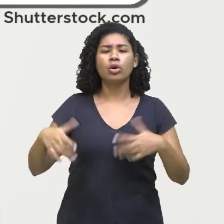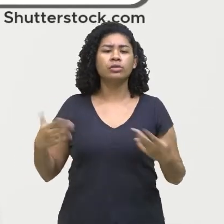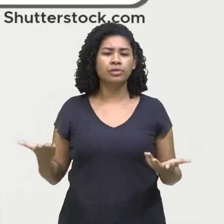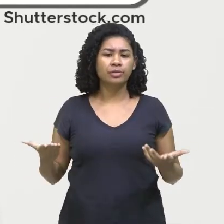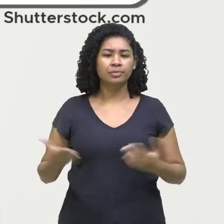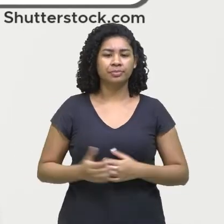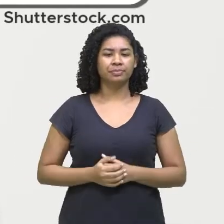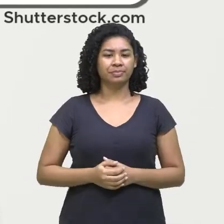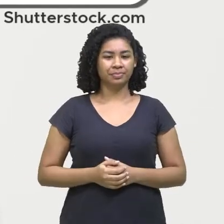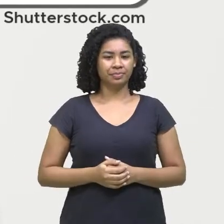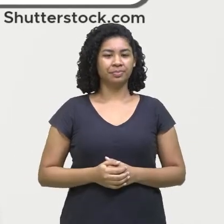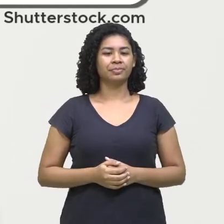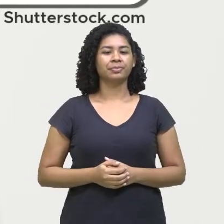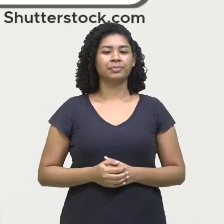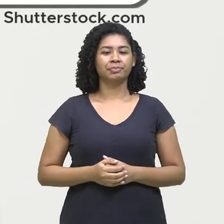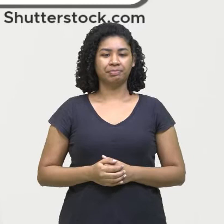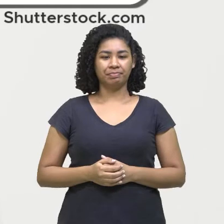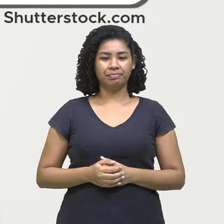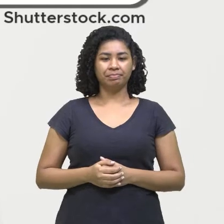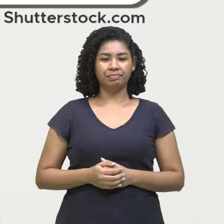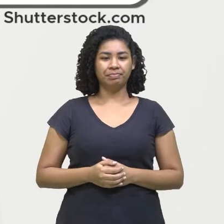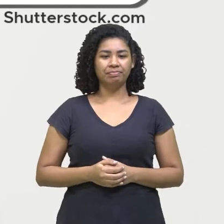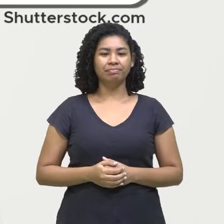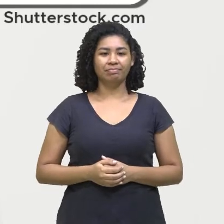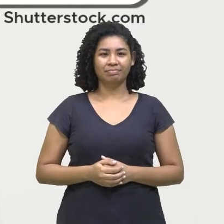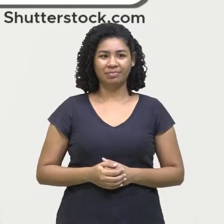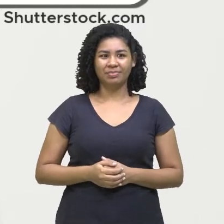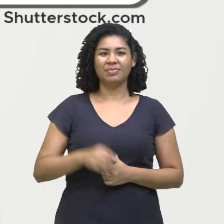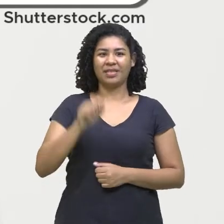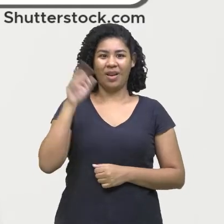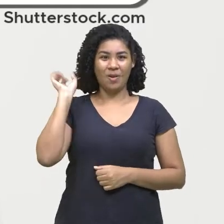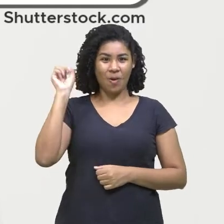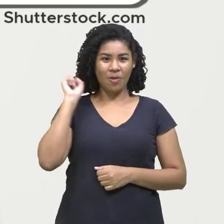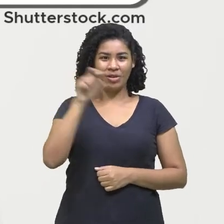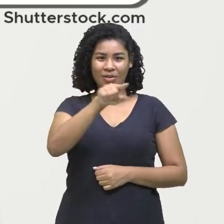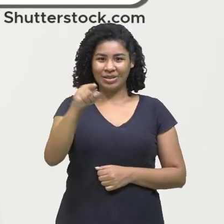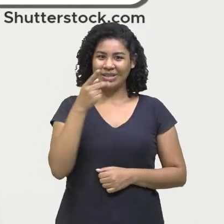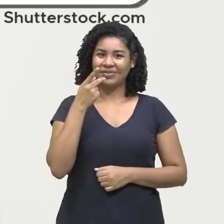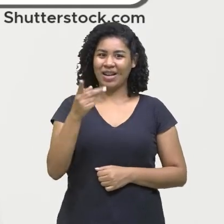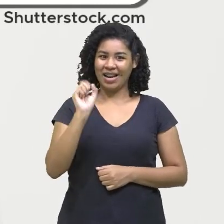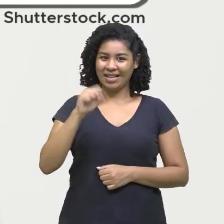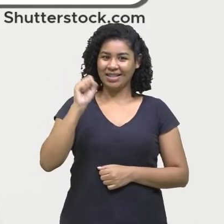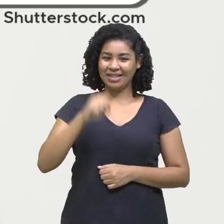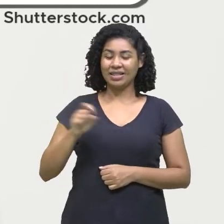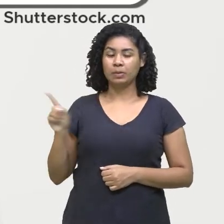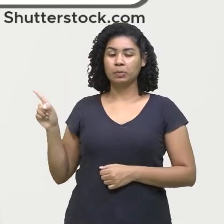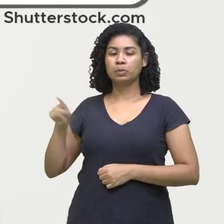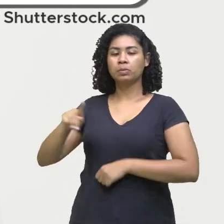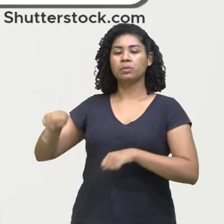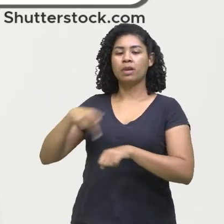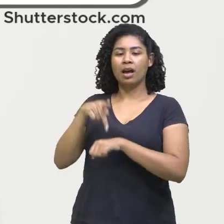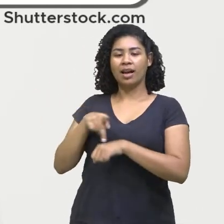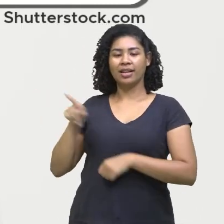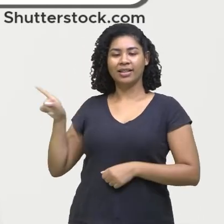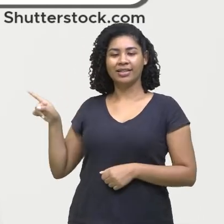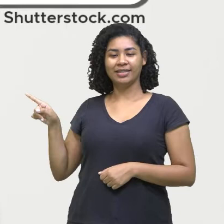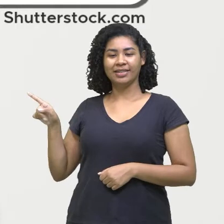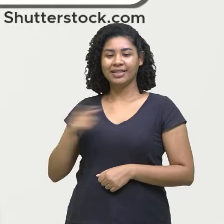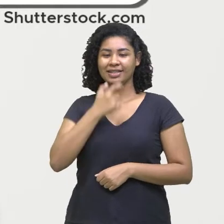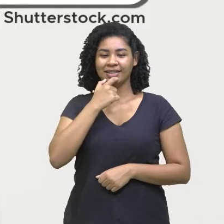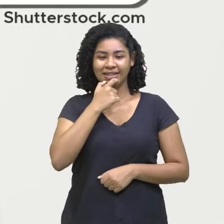fala? Isso mesmo, alguém já chutou lá do fundão que eu já ouvi. A Inglaterra fala, não é?